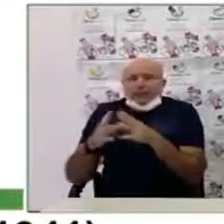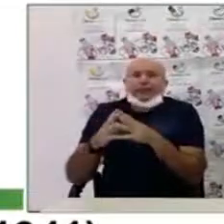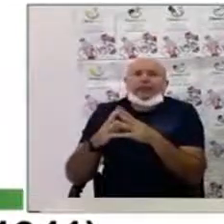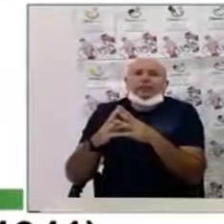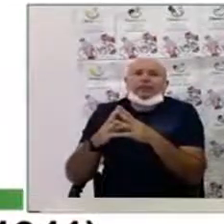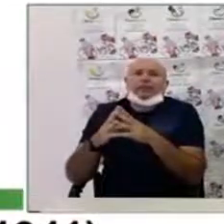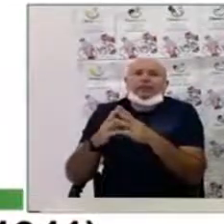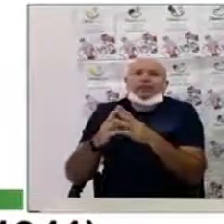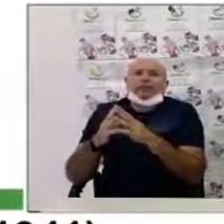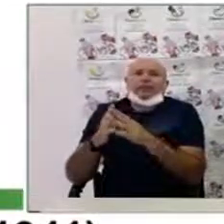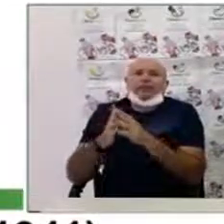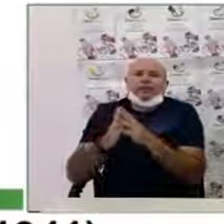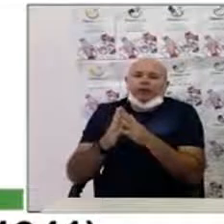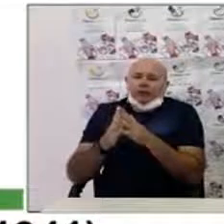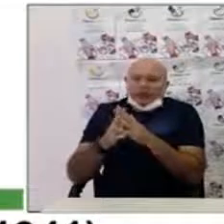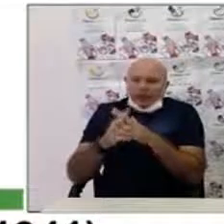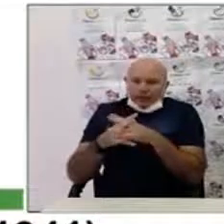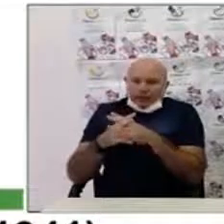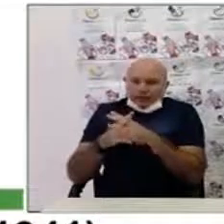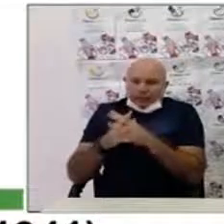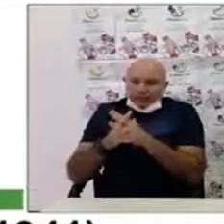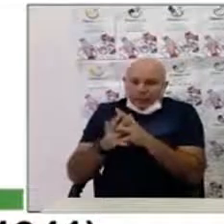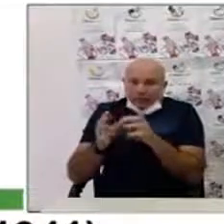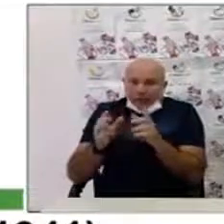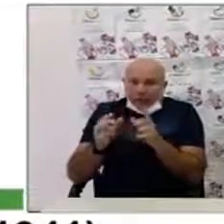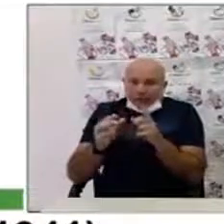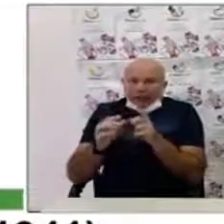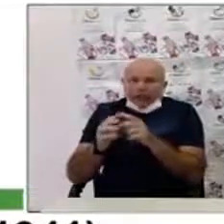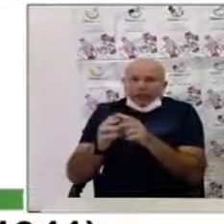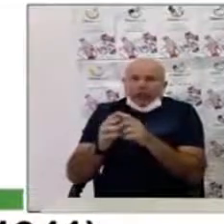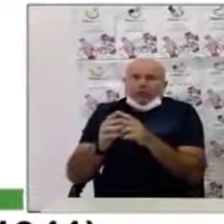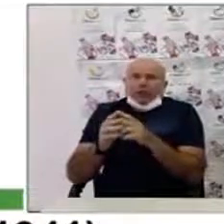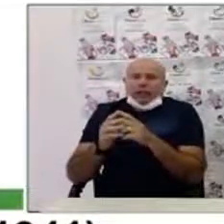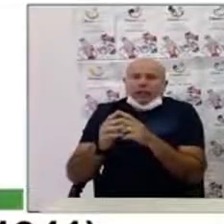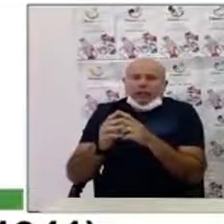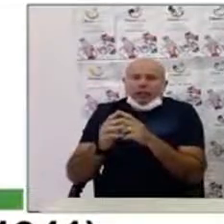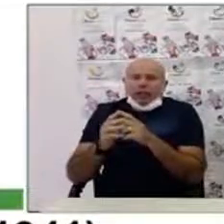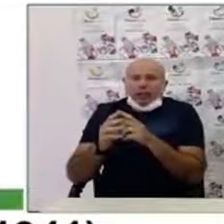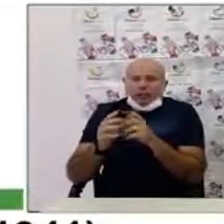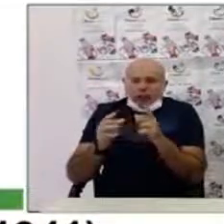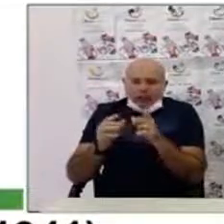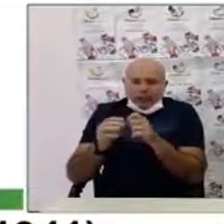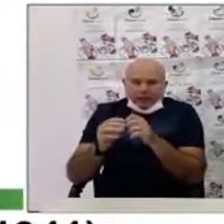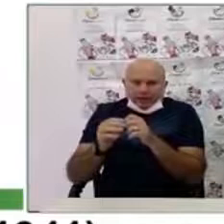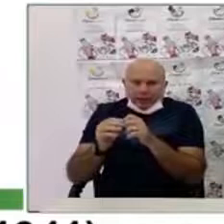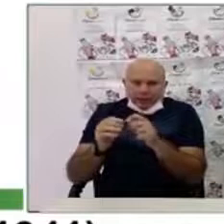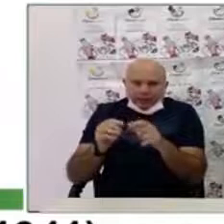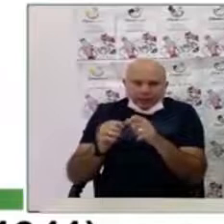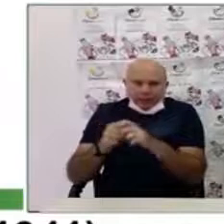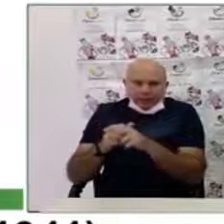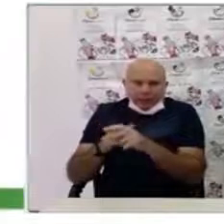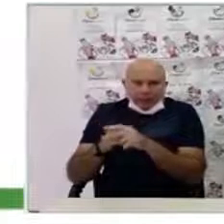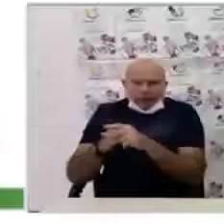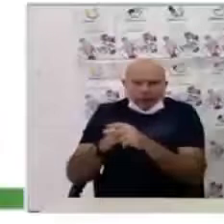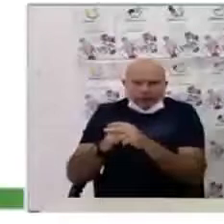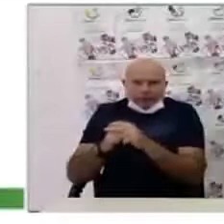ele que, né, ficou com a fama. O que é que acontece? Quando você vai para o modelo atômico de Rutherford, pode passar a pessoa para a próxima lâmina, por